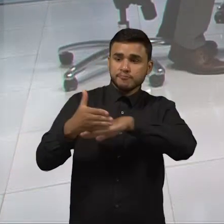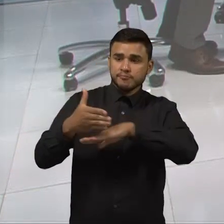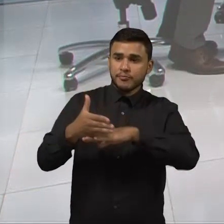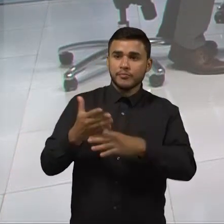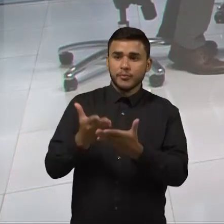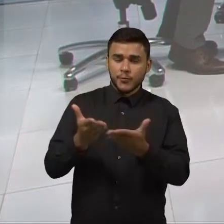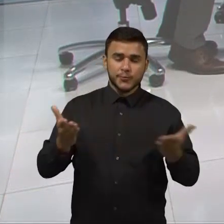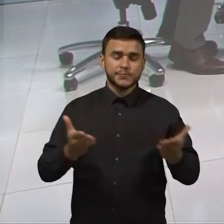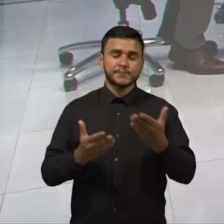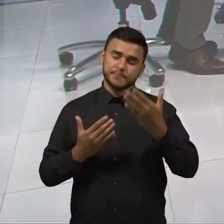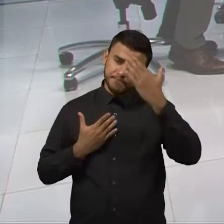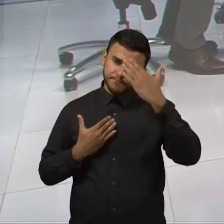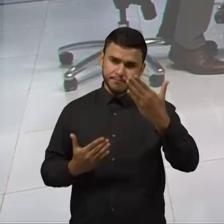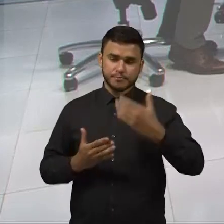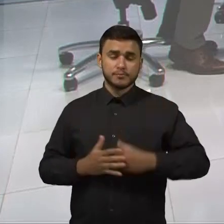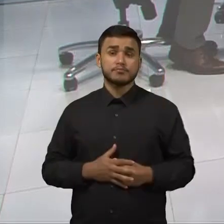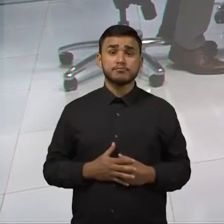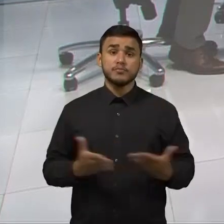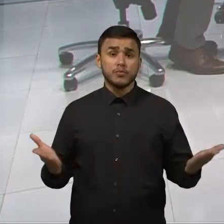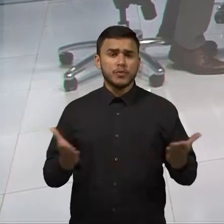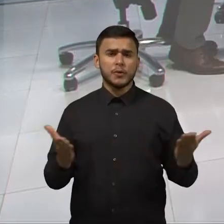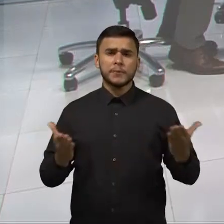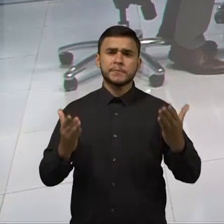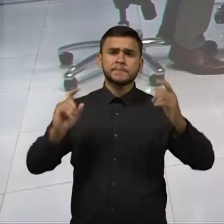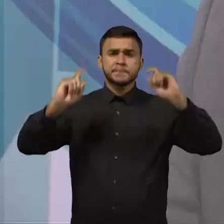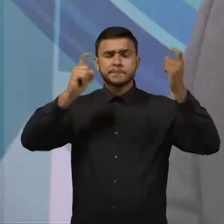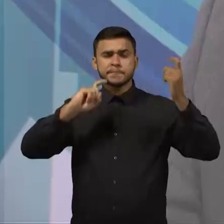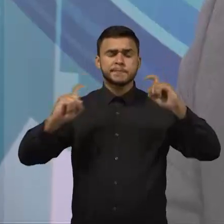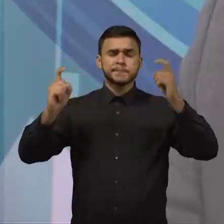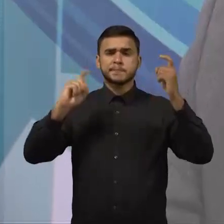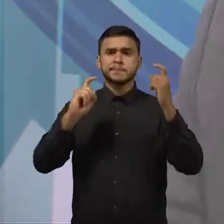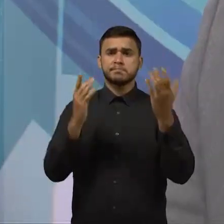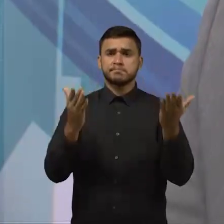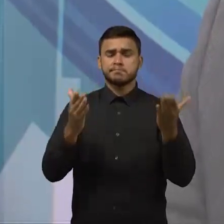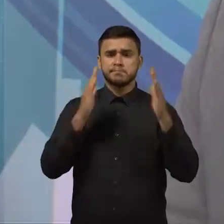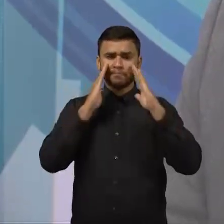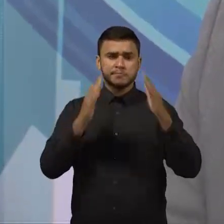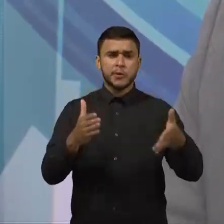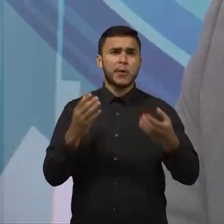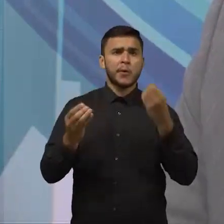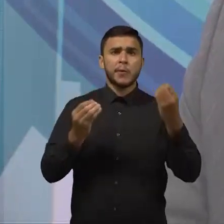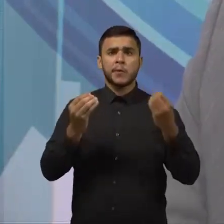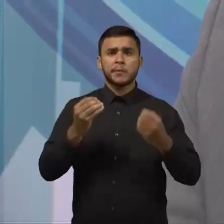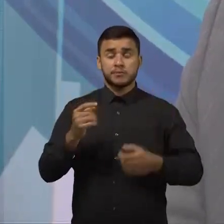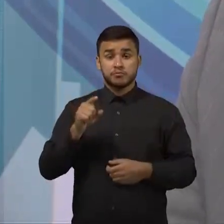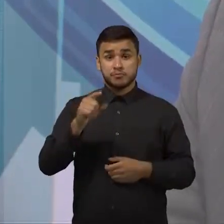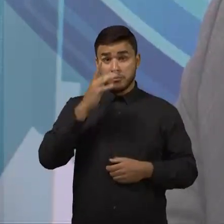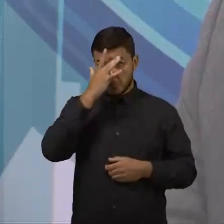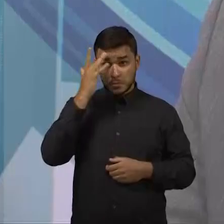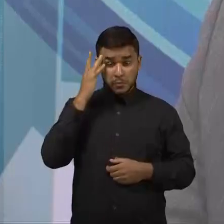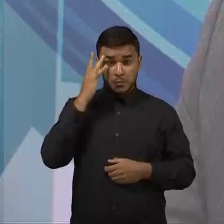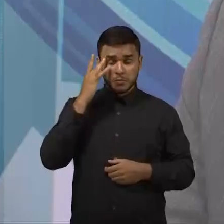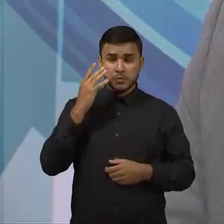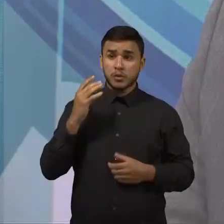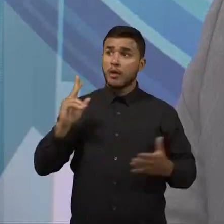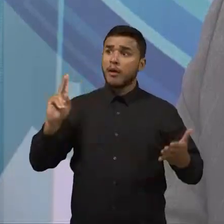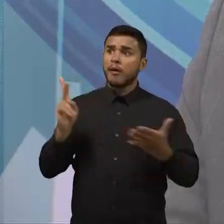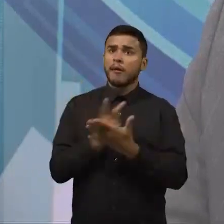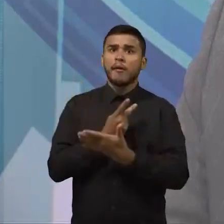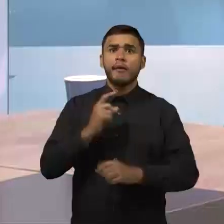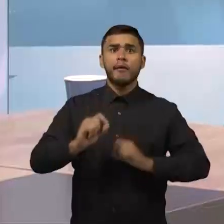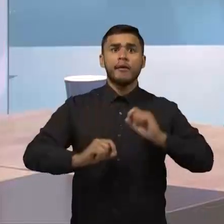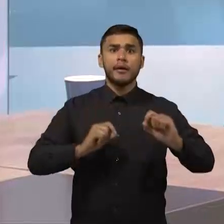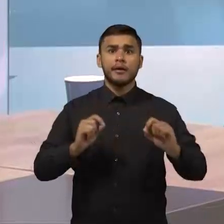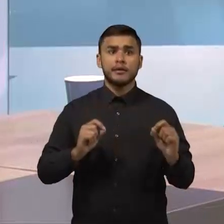porque nós vamos tentar, de alguma forma, traduzir para o nosso assinante o que ocorreu, afinal de contas,